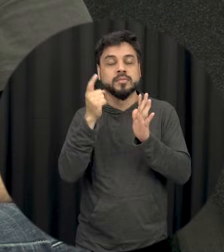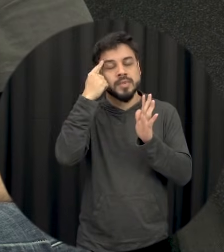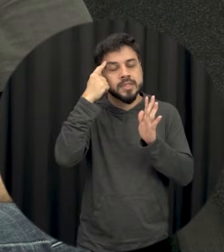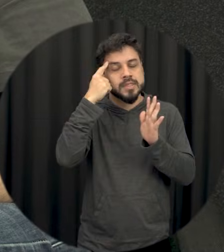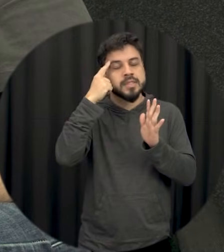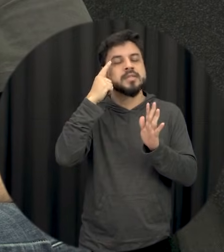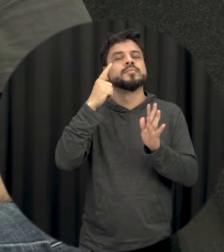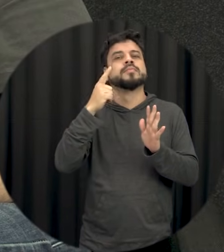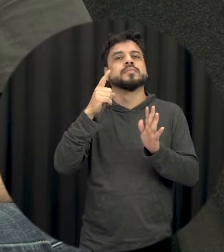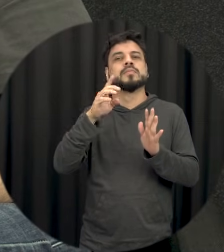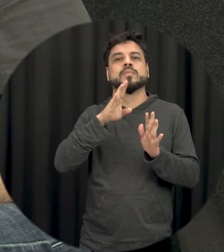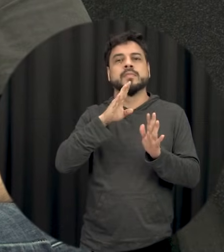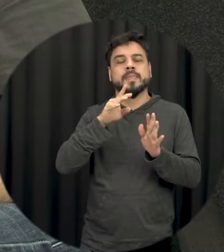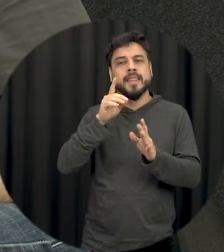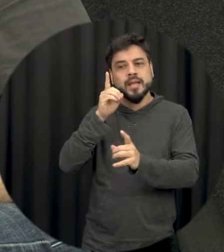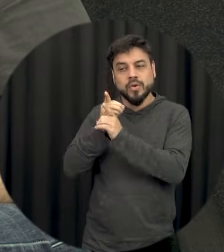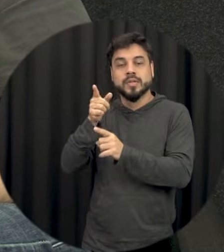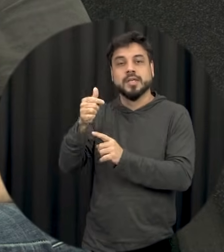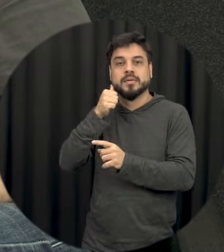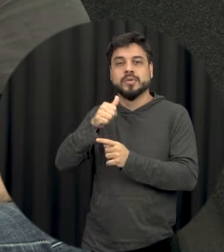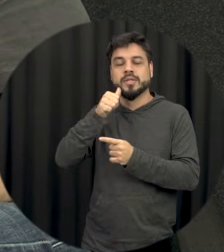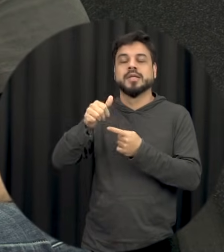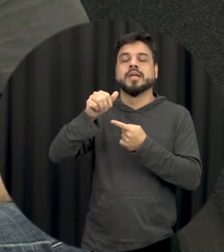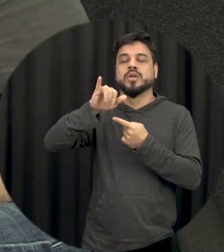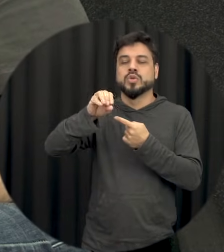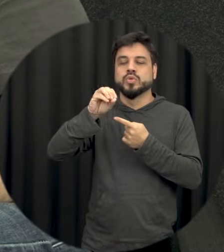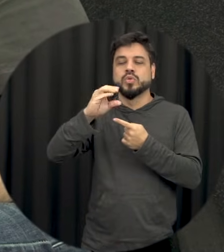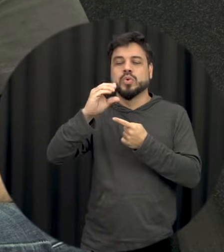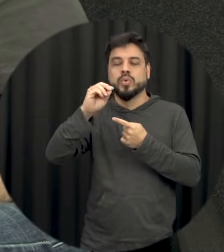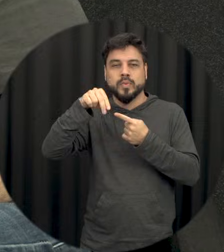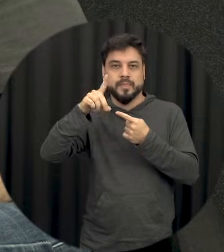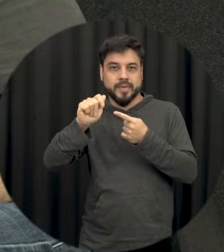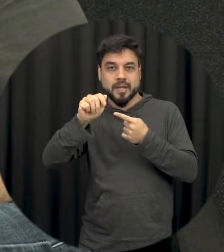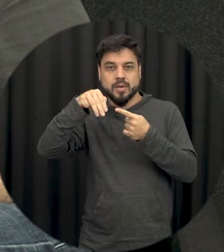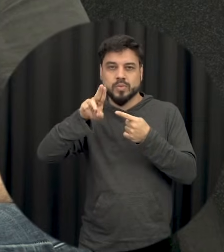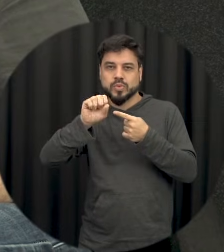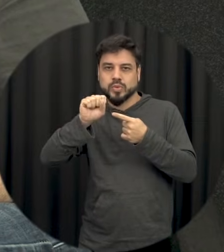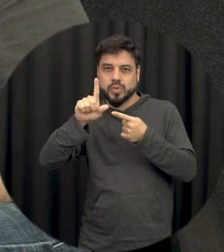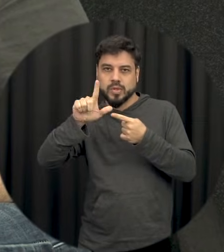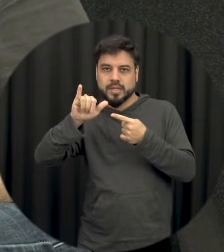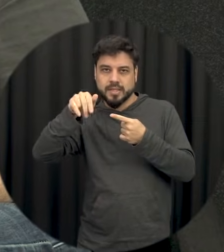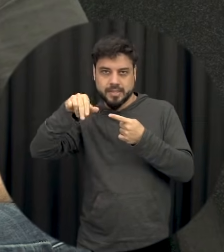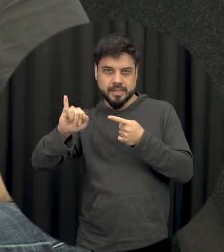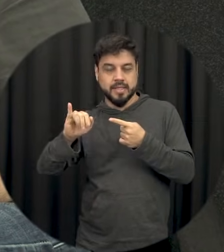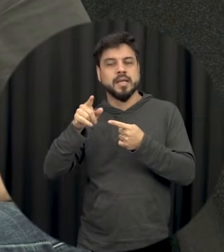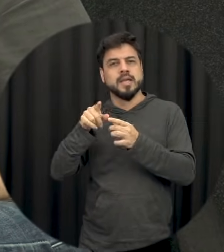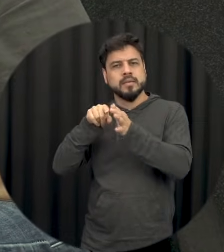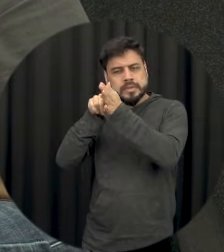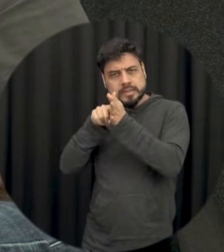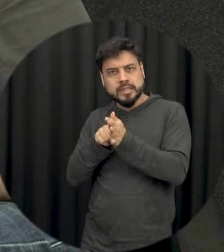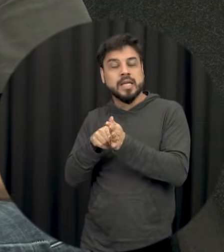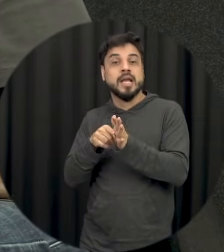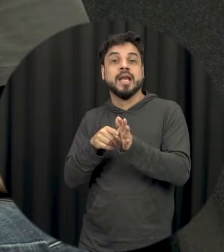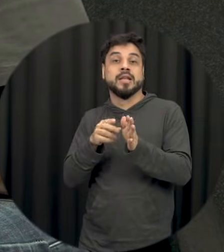trajetória intelectual pessoal dessa Gioconda Mussolini. Desde 2006, portanto, e ainda hoje